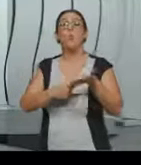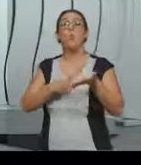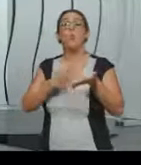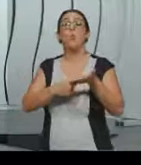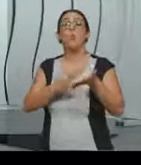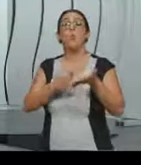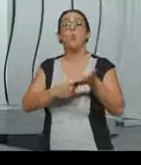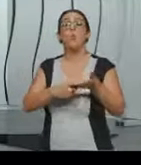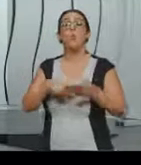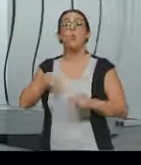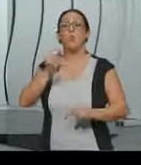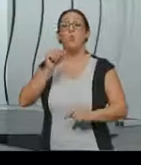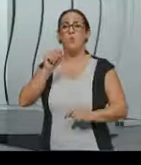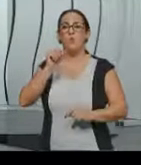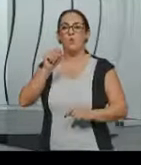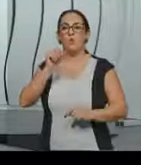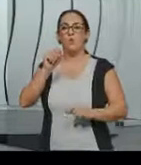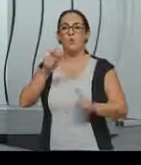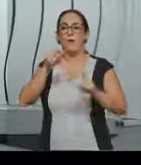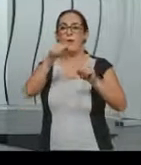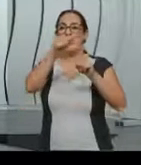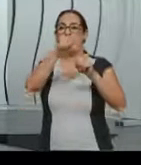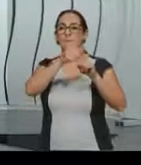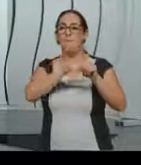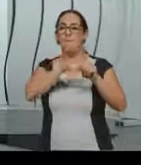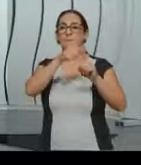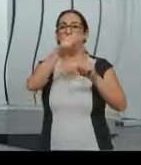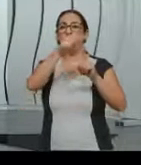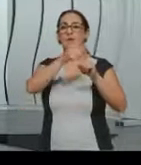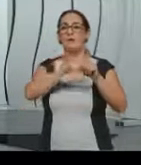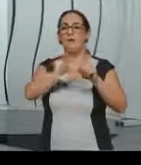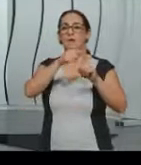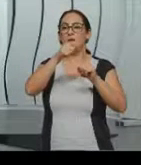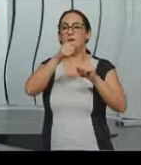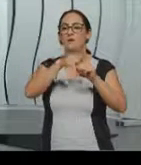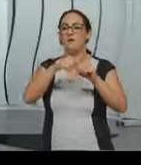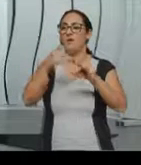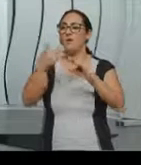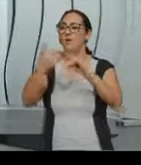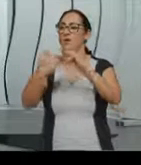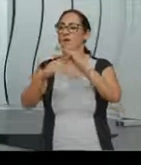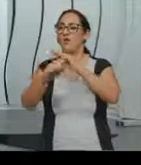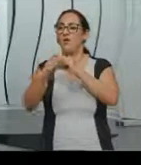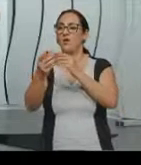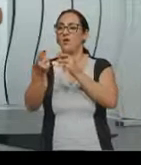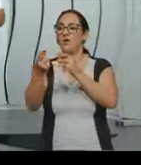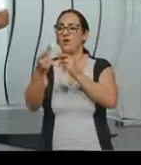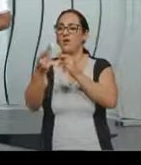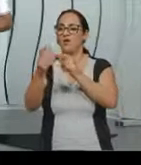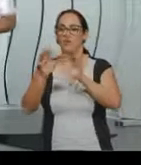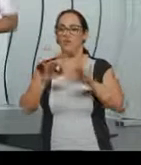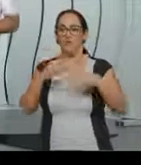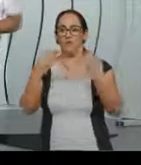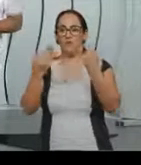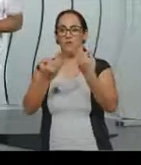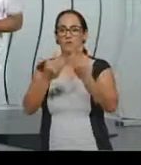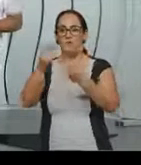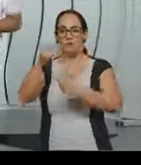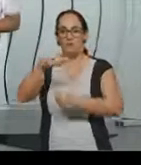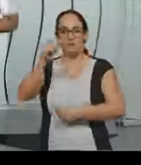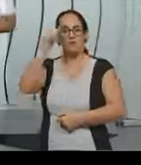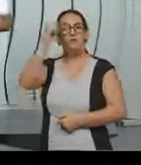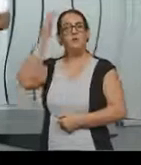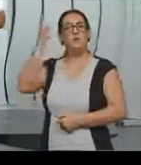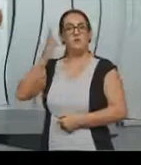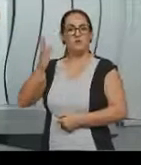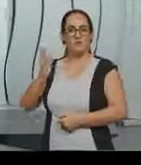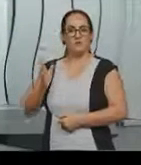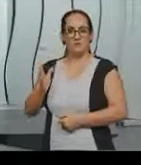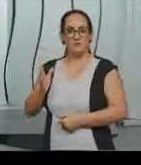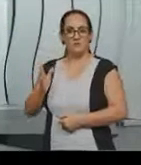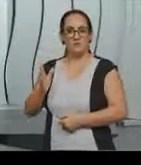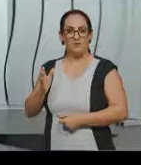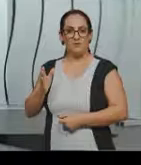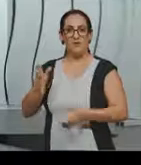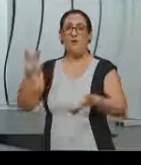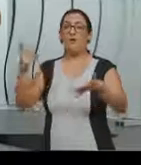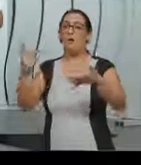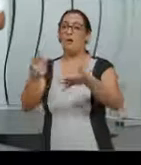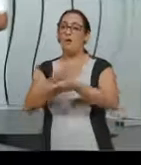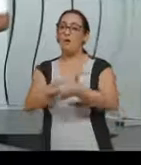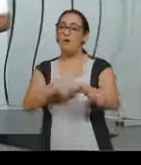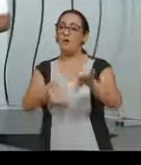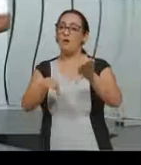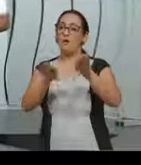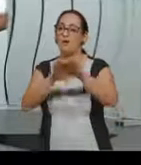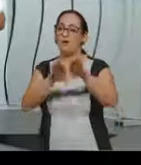né, remeter recursos para suas famílias aqui no Brasil. Tá? Isso aconteceu também com brasileiros que